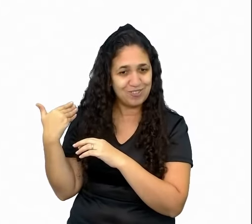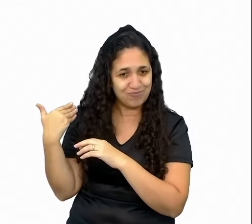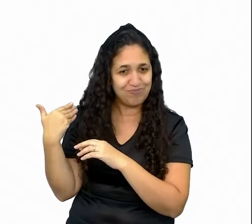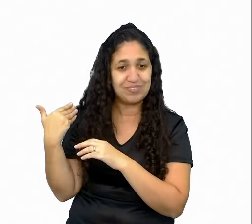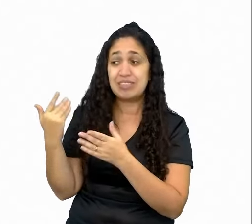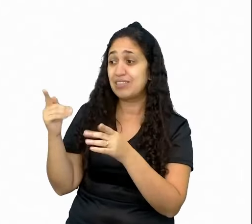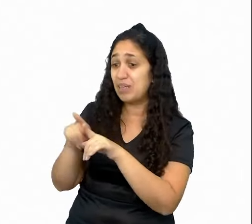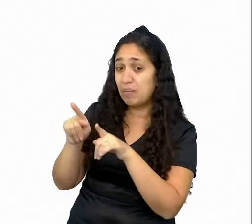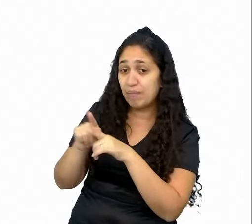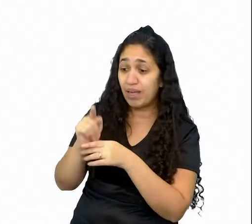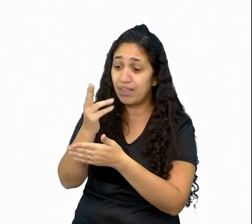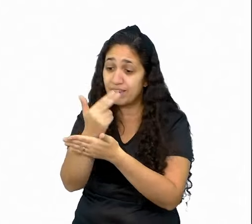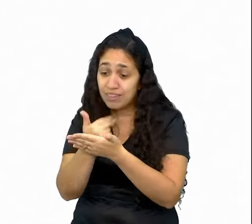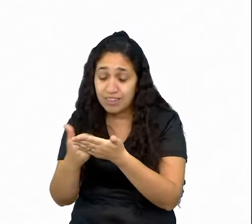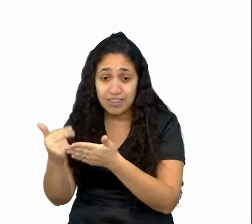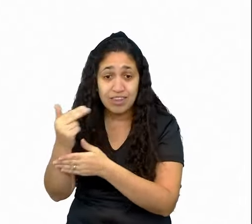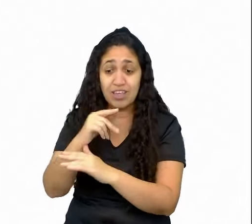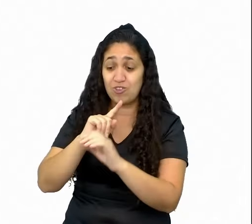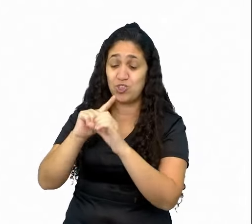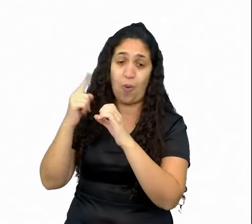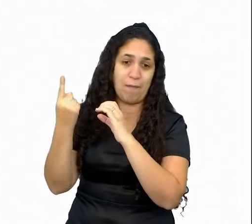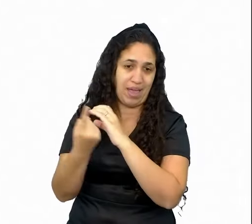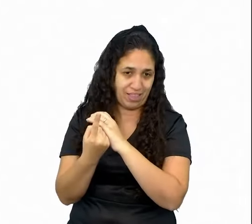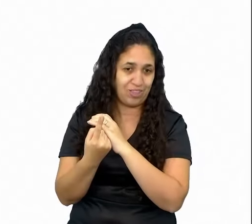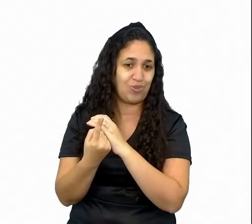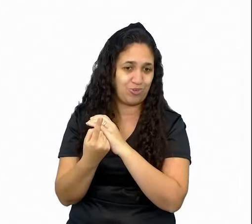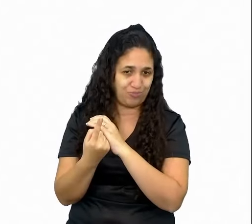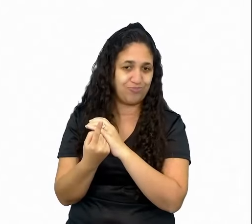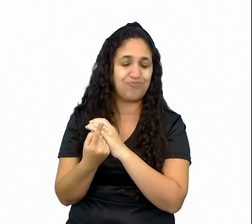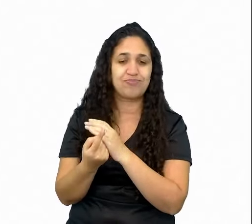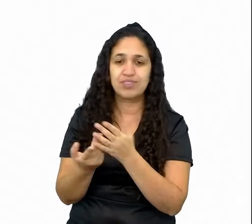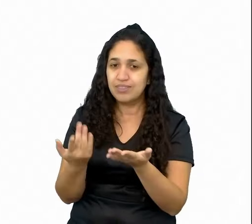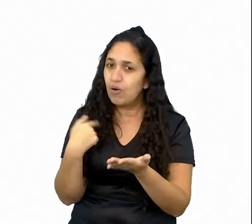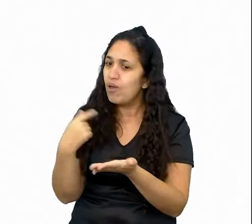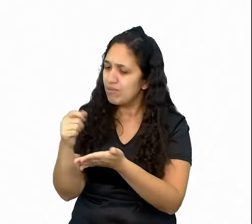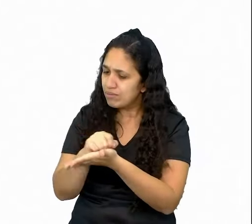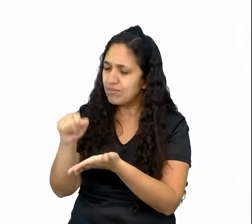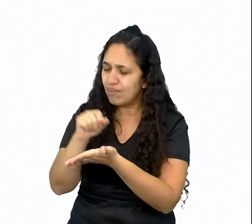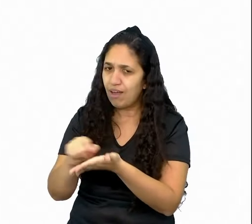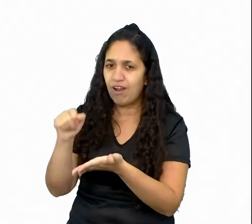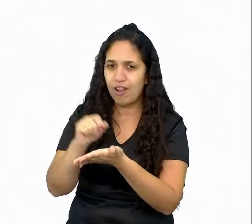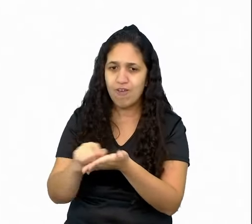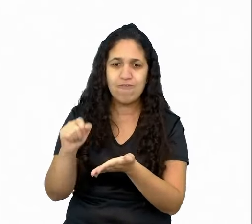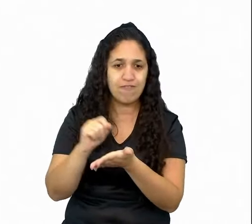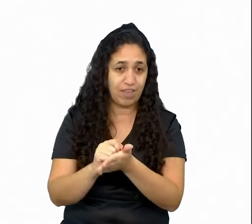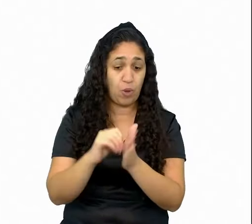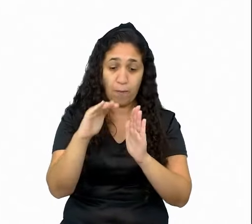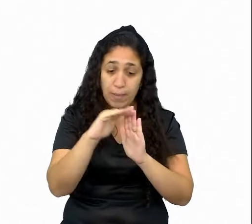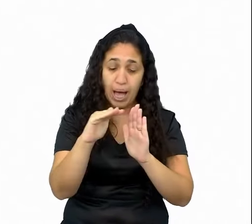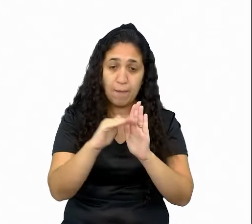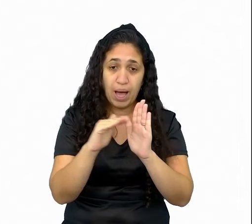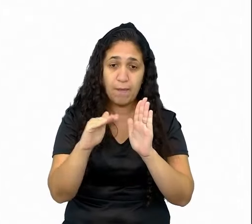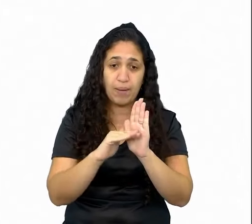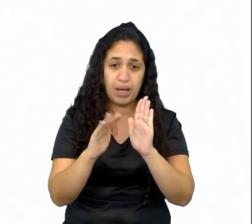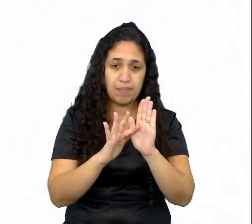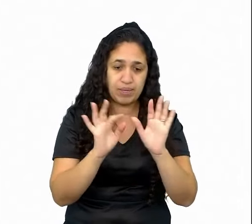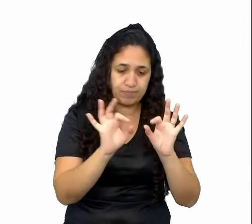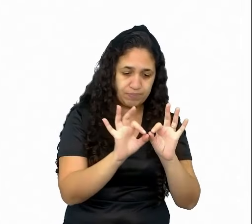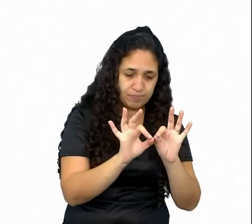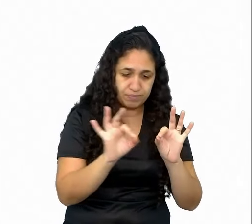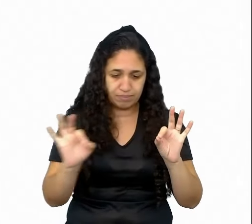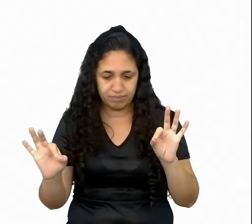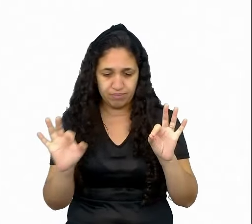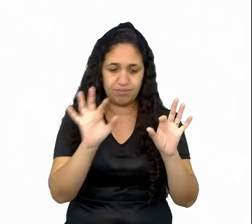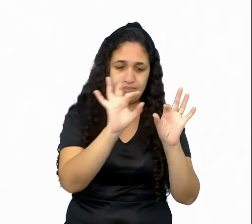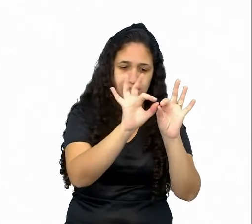aula de desenho geométrico, quando eu fiz meu antigo ginásio, eu estava resgatando e eu tinha que escrever, trace duas setas perpendiculares. Então, como